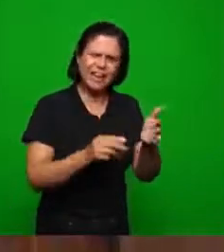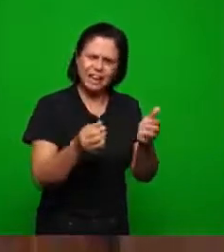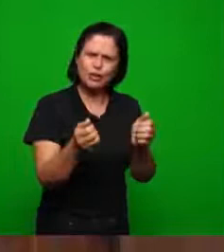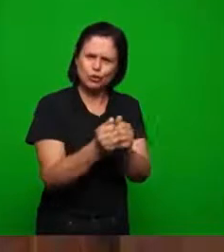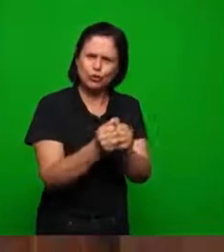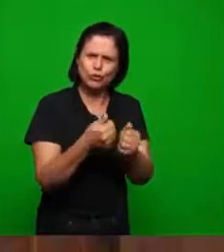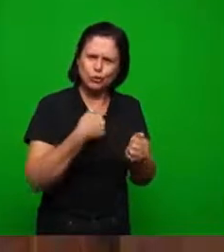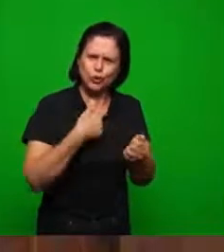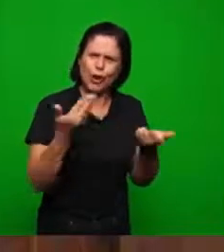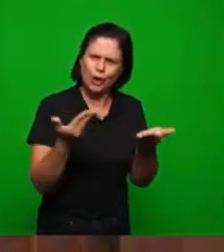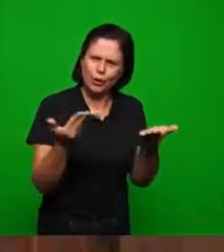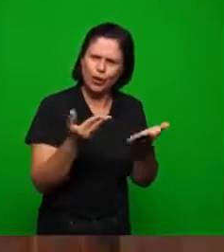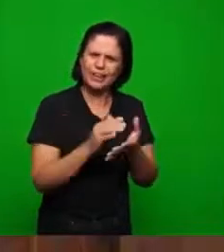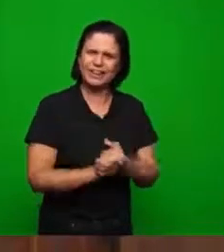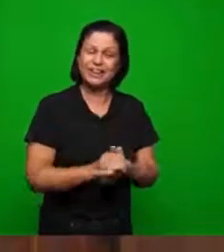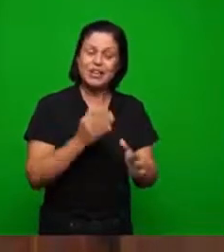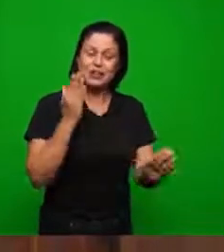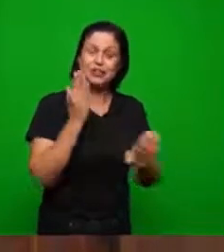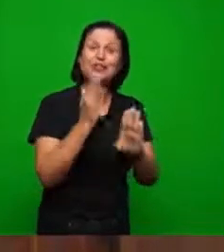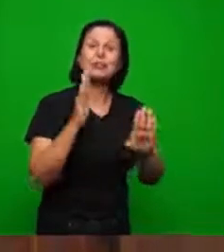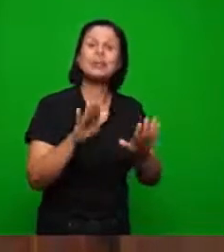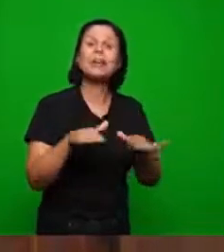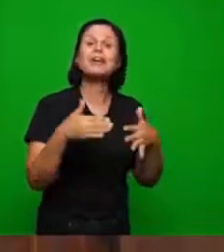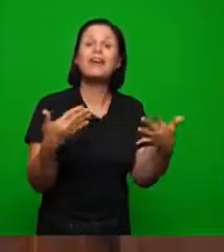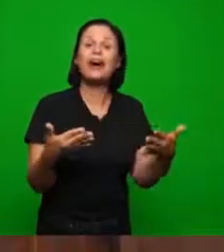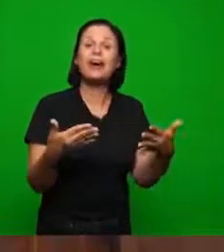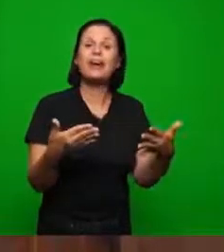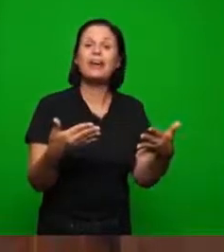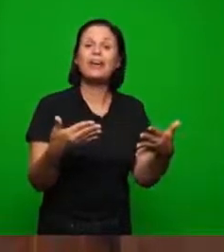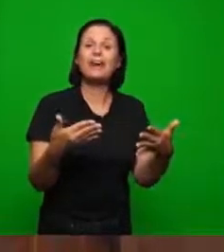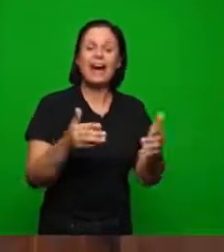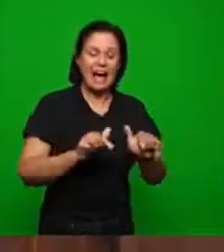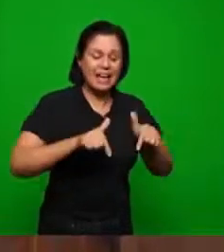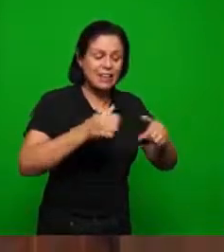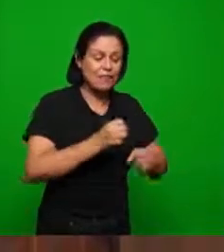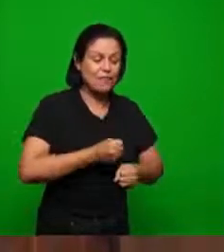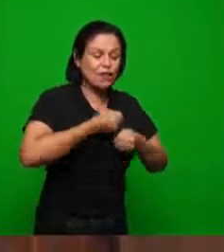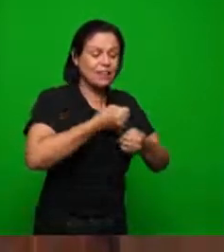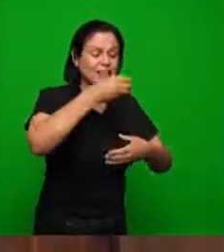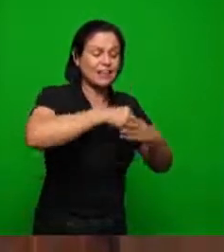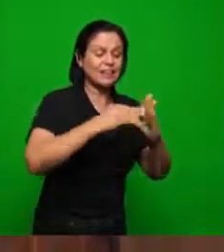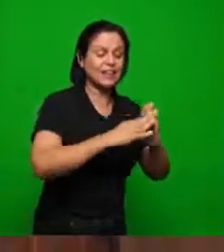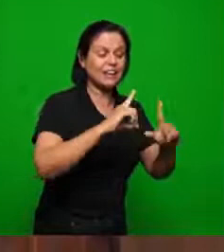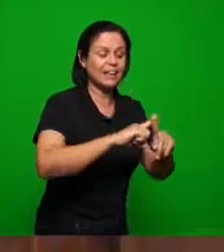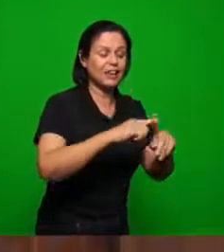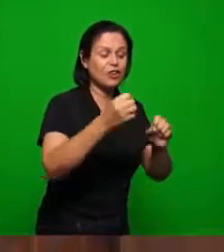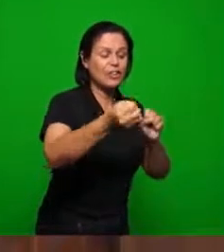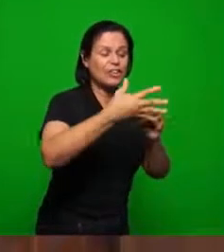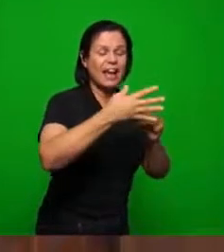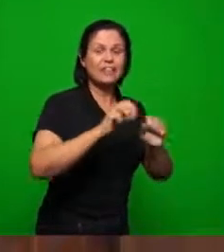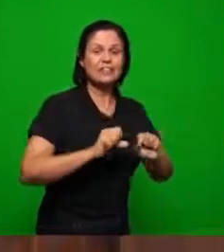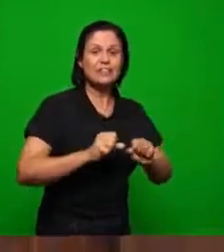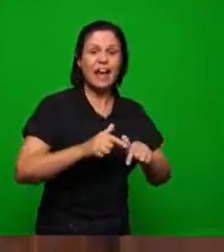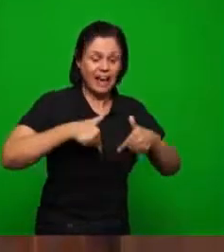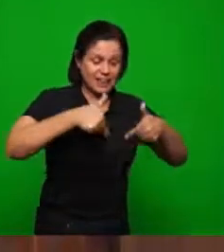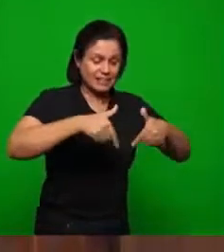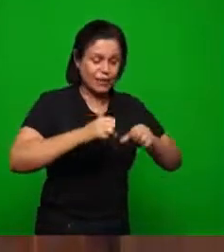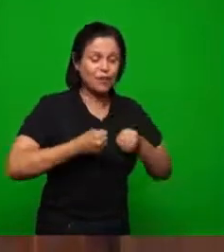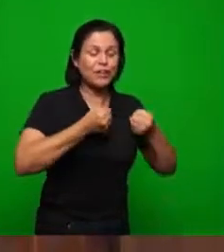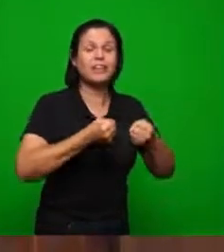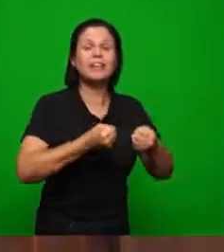agora para descobrir onde estava o espírito de fortaleza nesse período profético